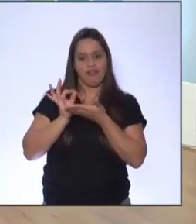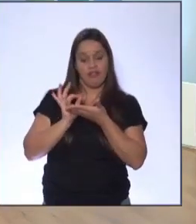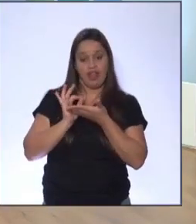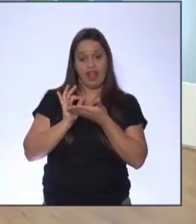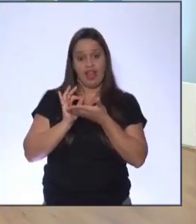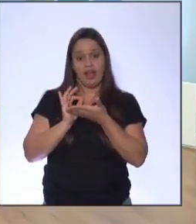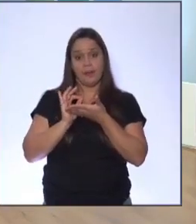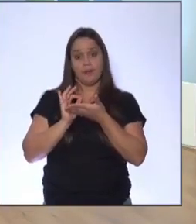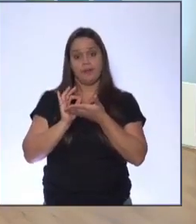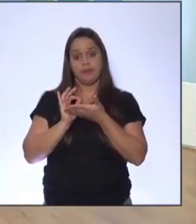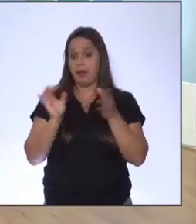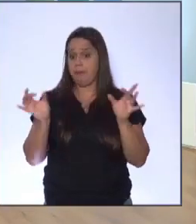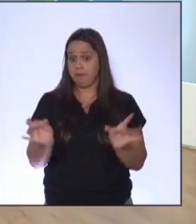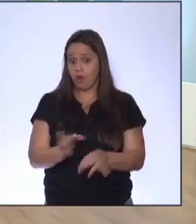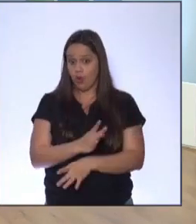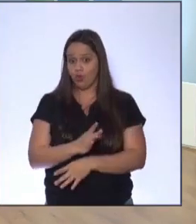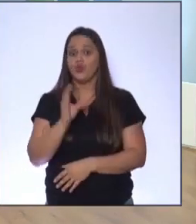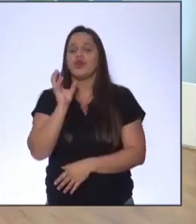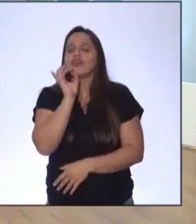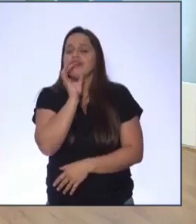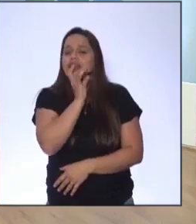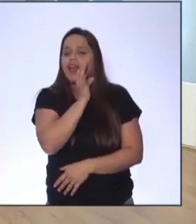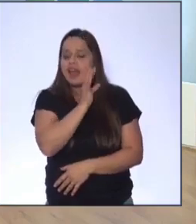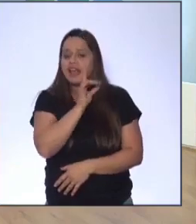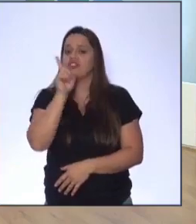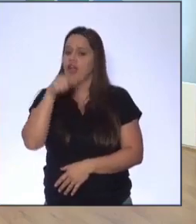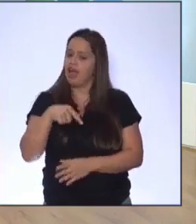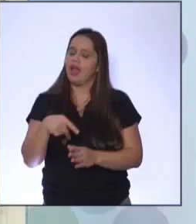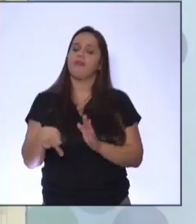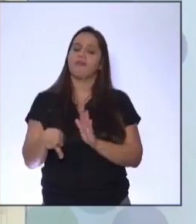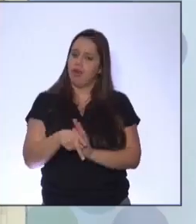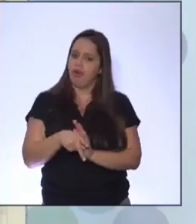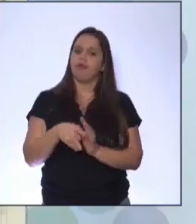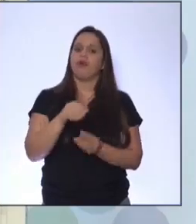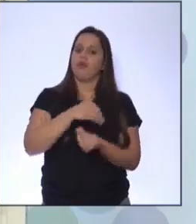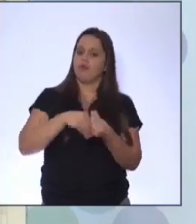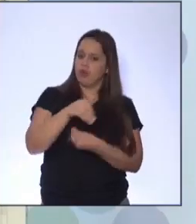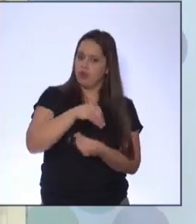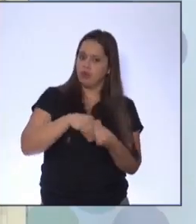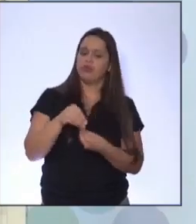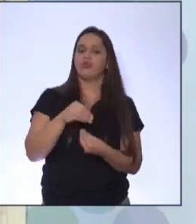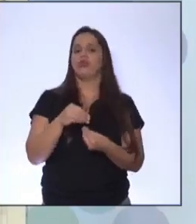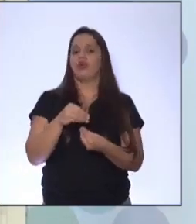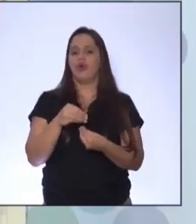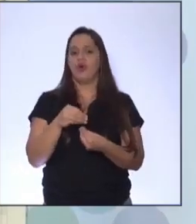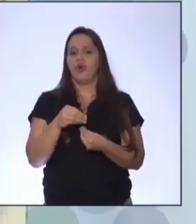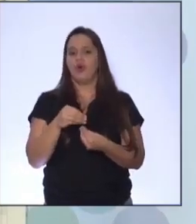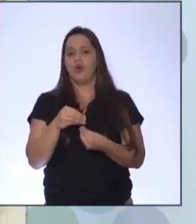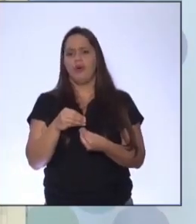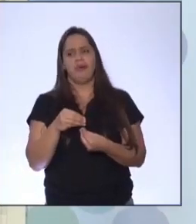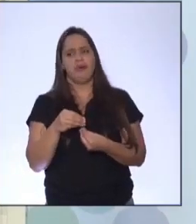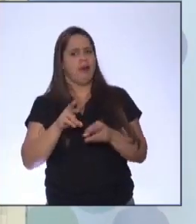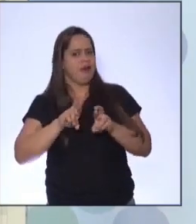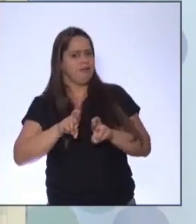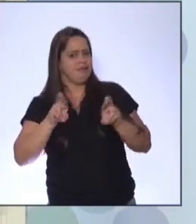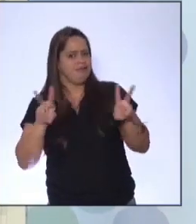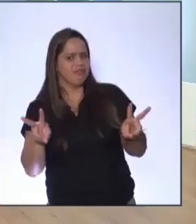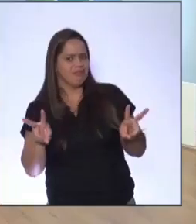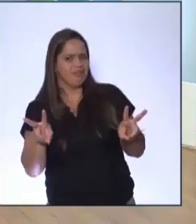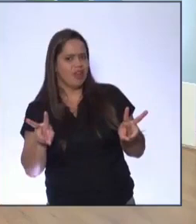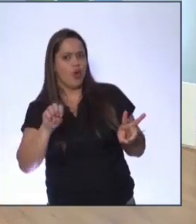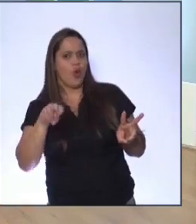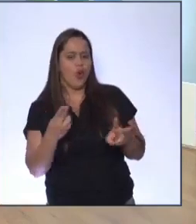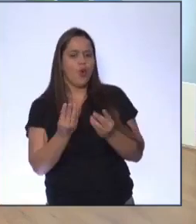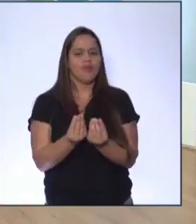o café pronto, quente, ele é um produto homogêneo ou heterogêneo?